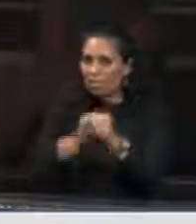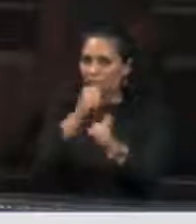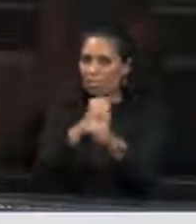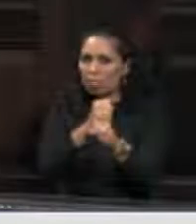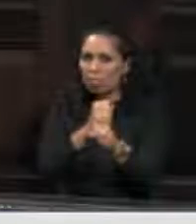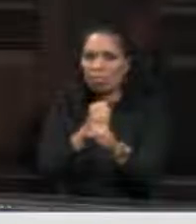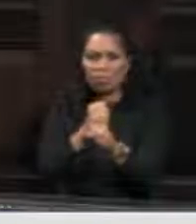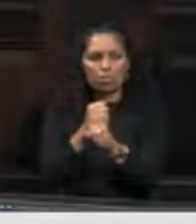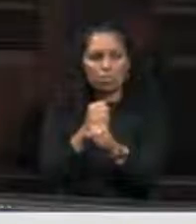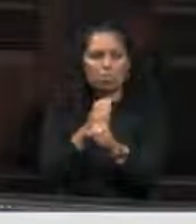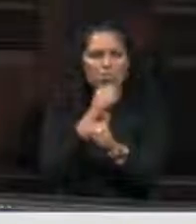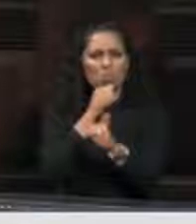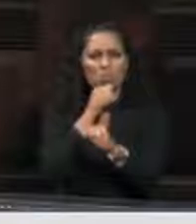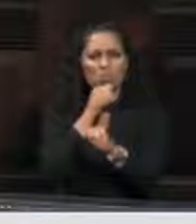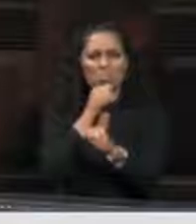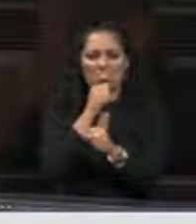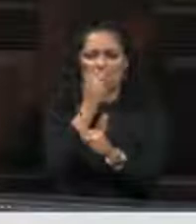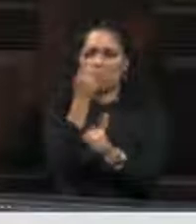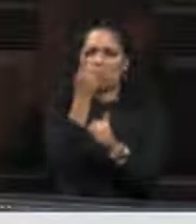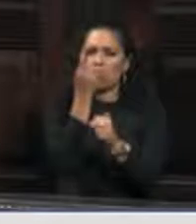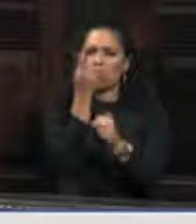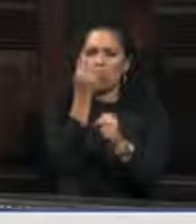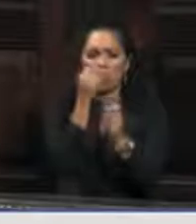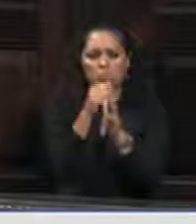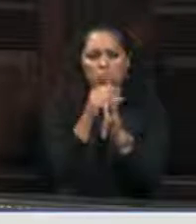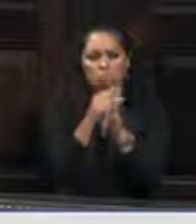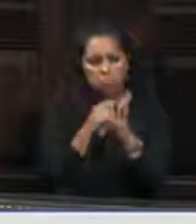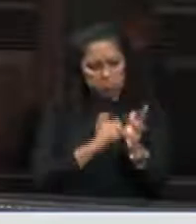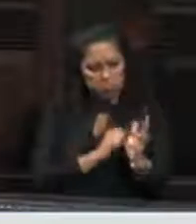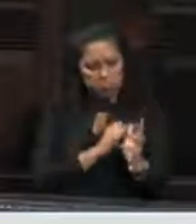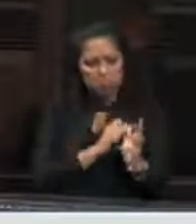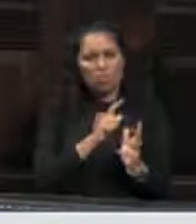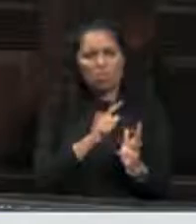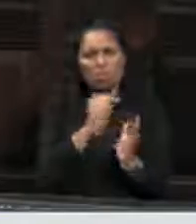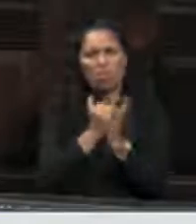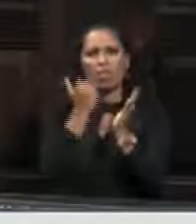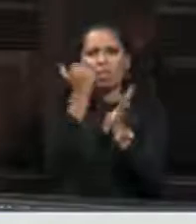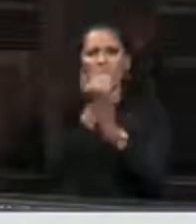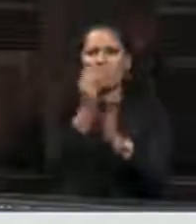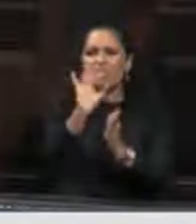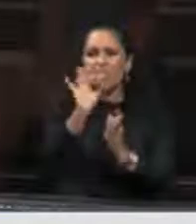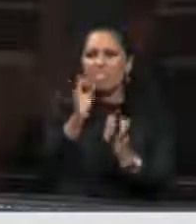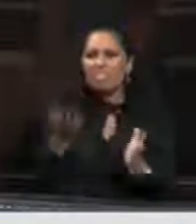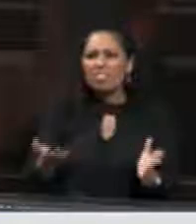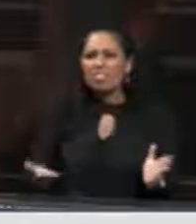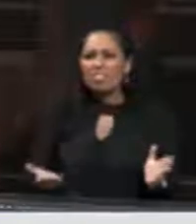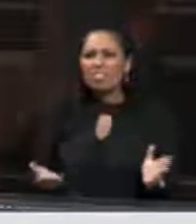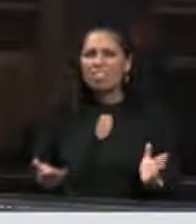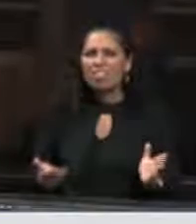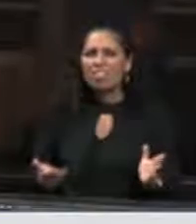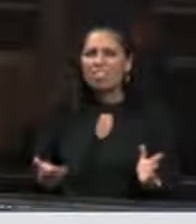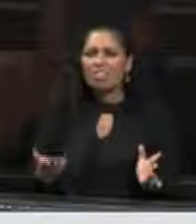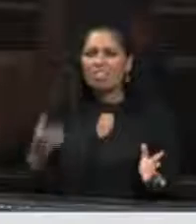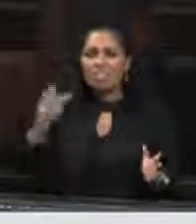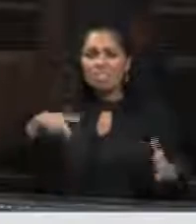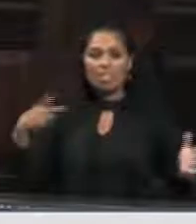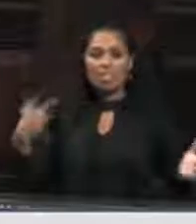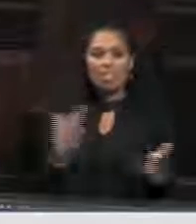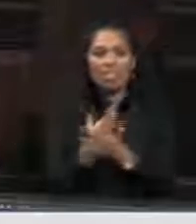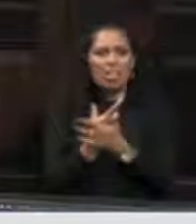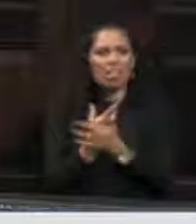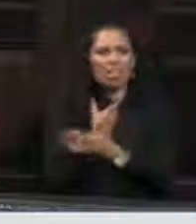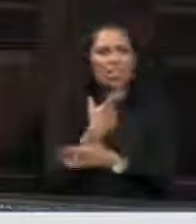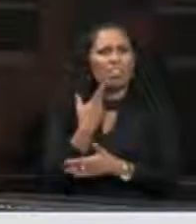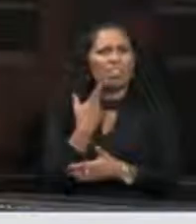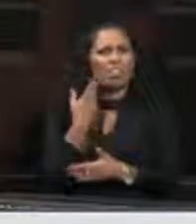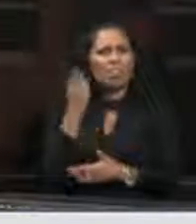exatamente um aumento nos seus salários. Isto é de uma perversidade que não tem tamanho. E não é com